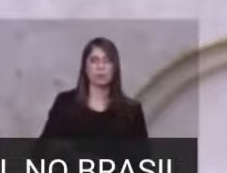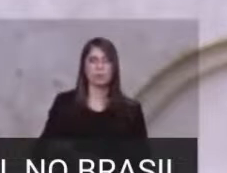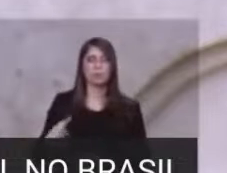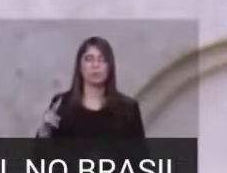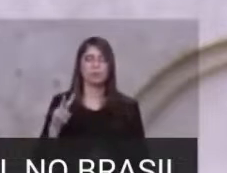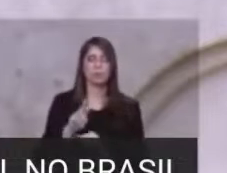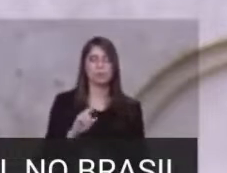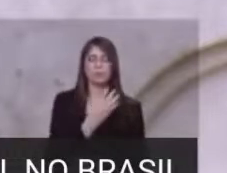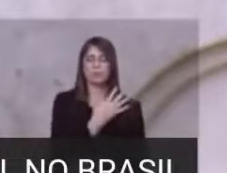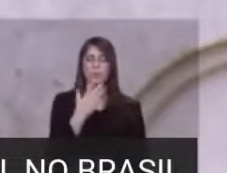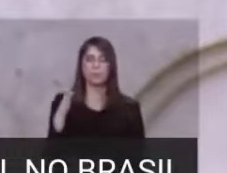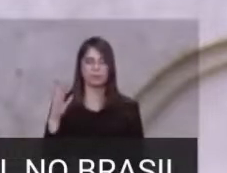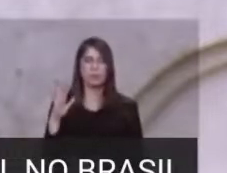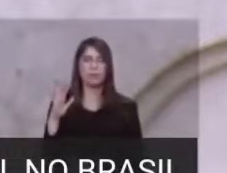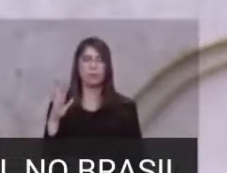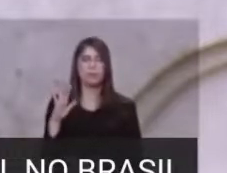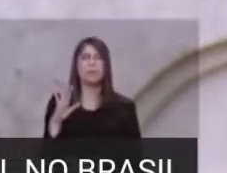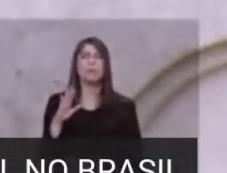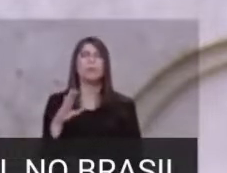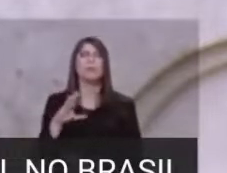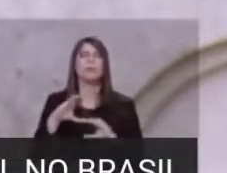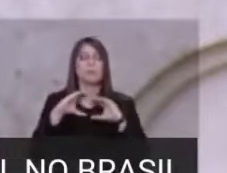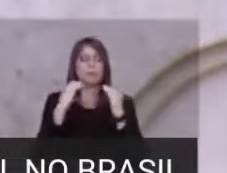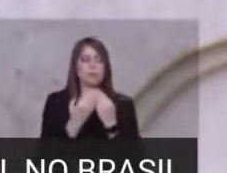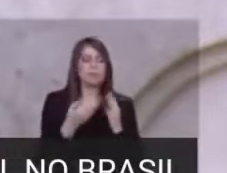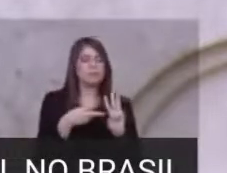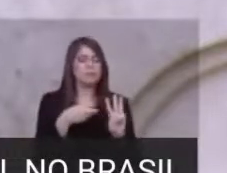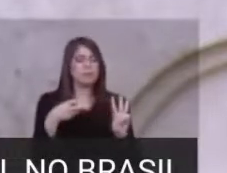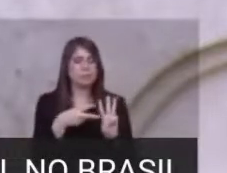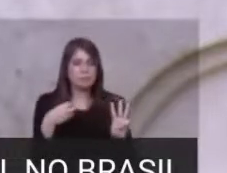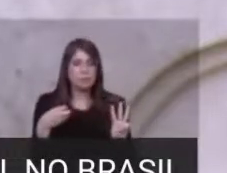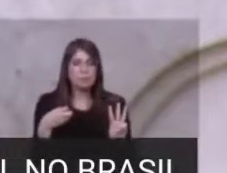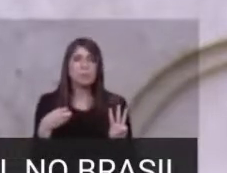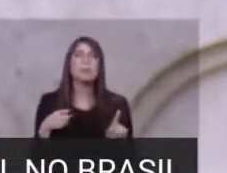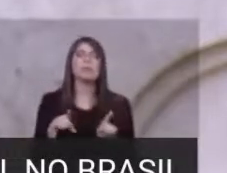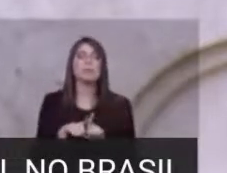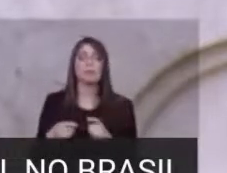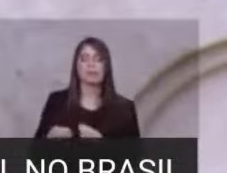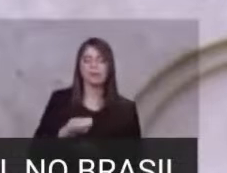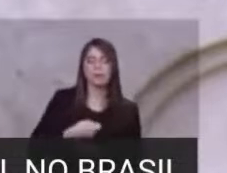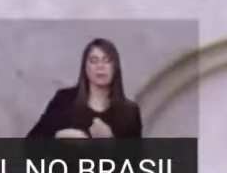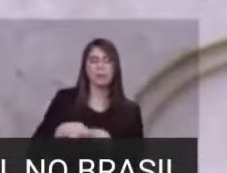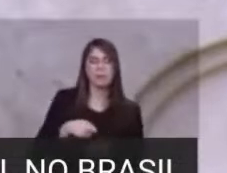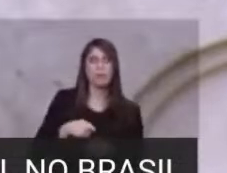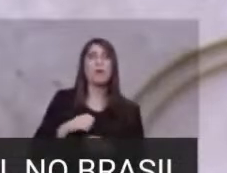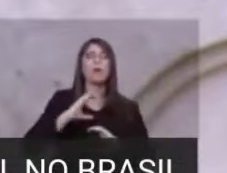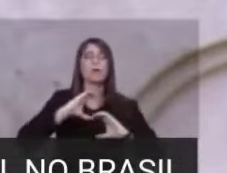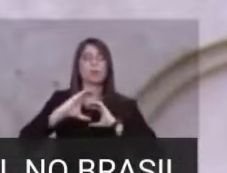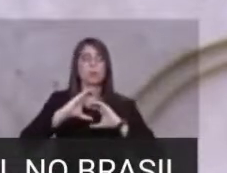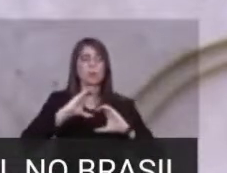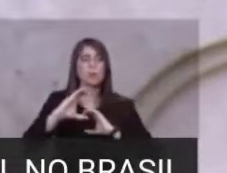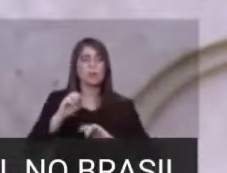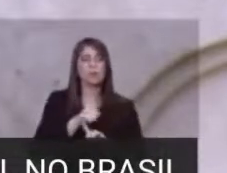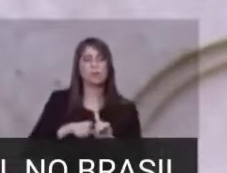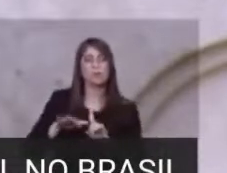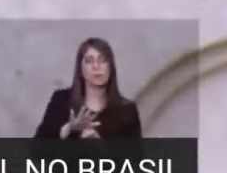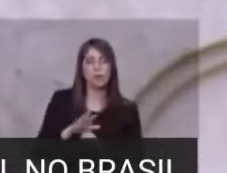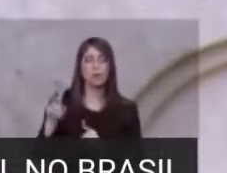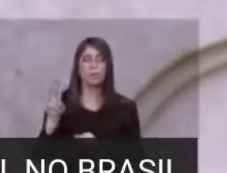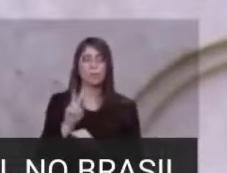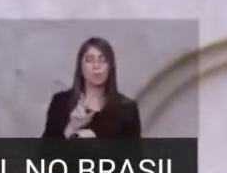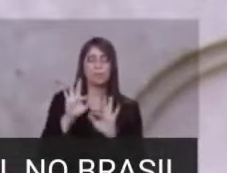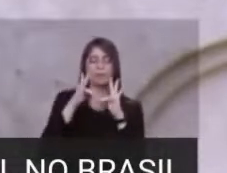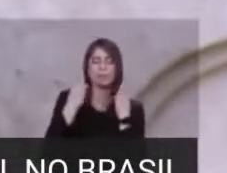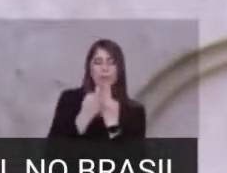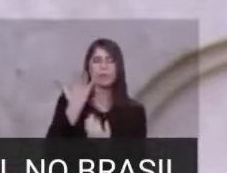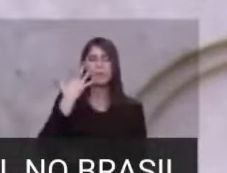de proteção ambiental, do sistema de proteção às comunidades indígenas, da intervenção do Estado no domínio econômico, dos meios de comunicação social, da proteção da